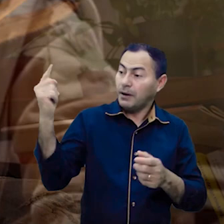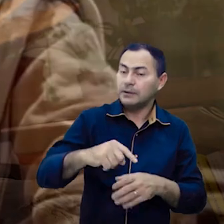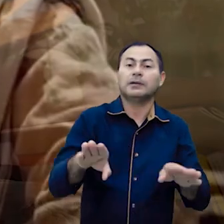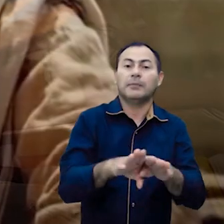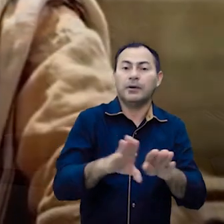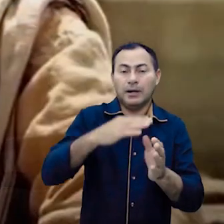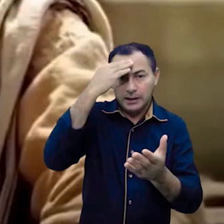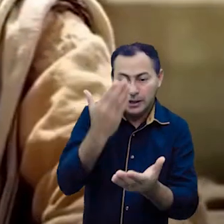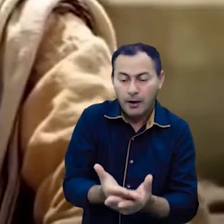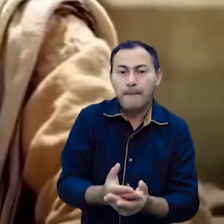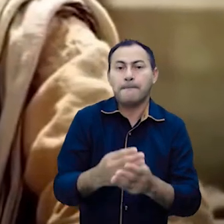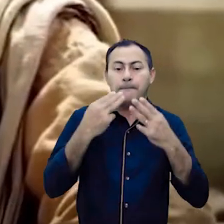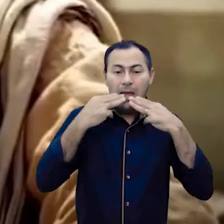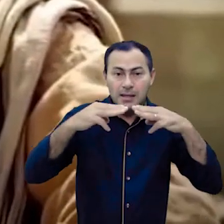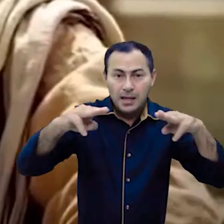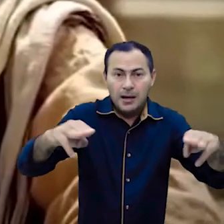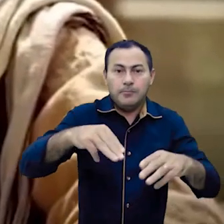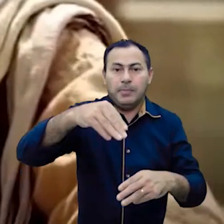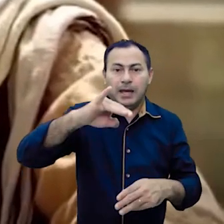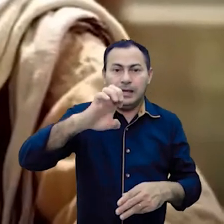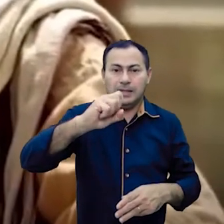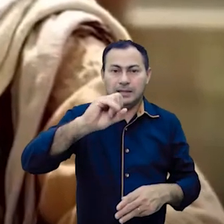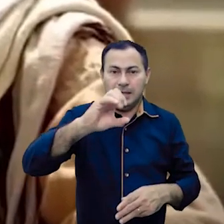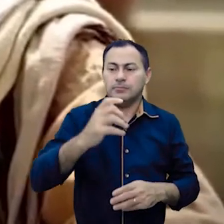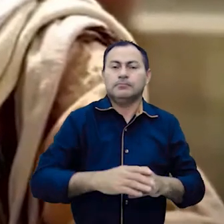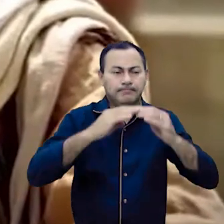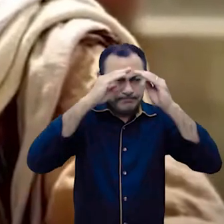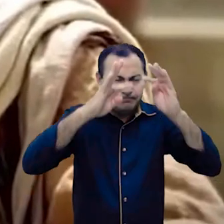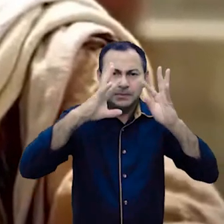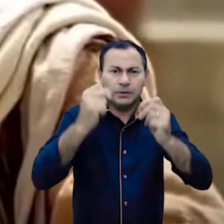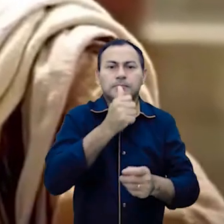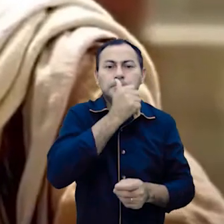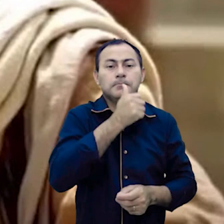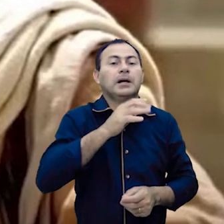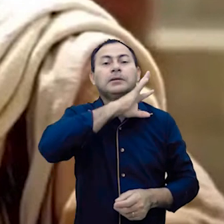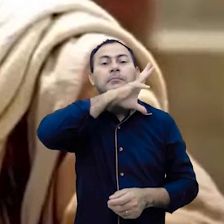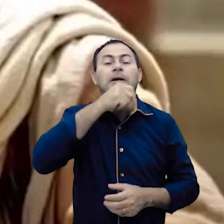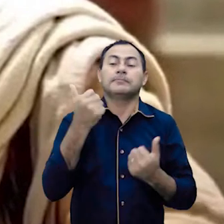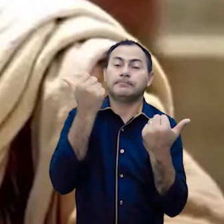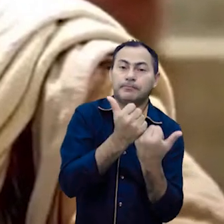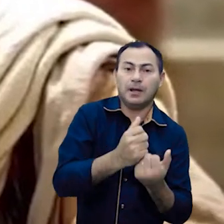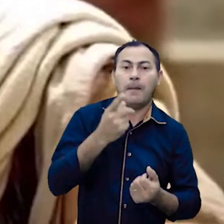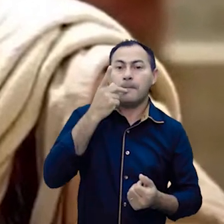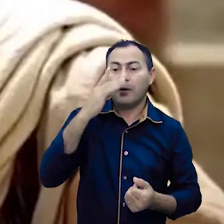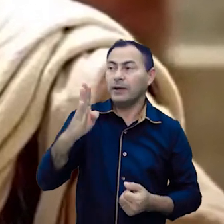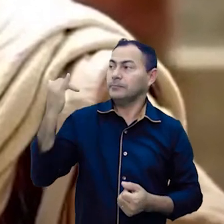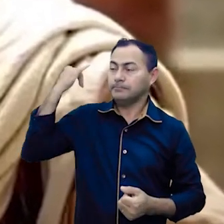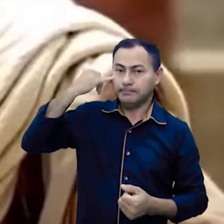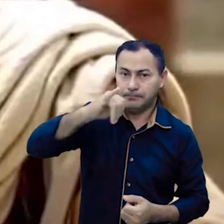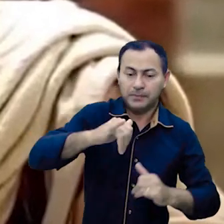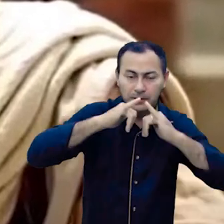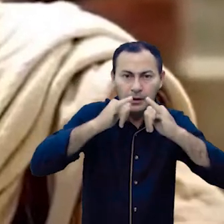e eles também sabiam que o Messias seria o cumprimento de todos os sacrifícios de animais profetas